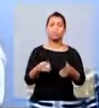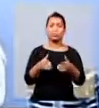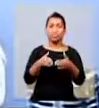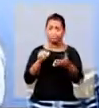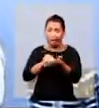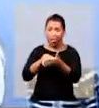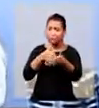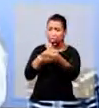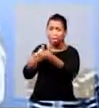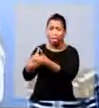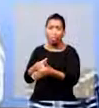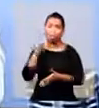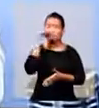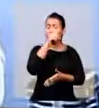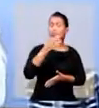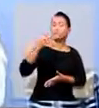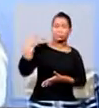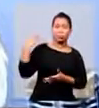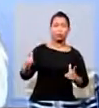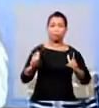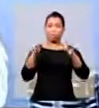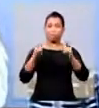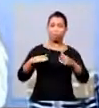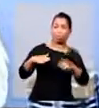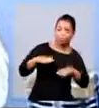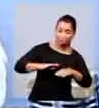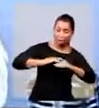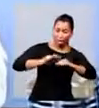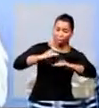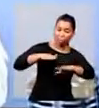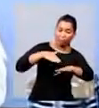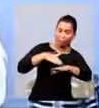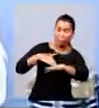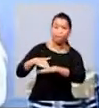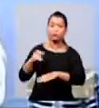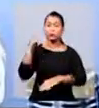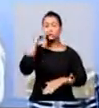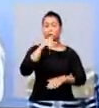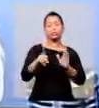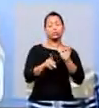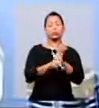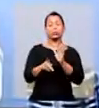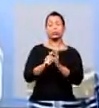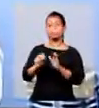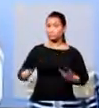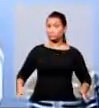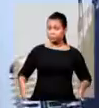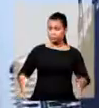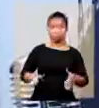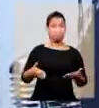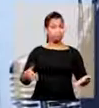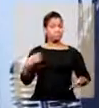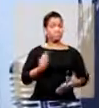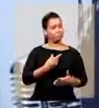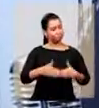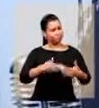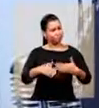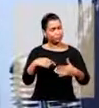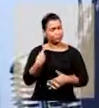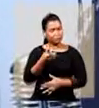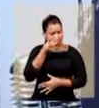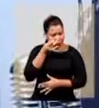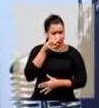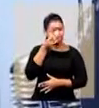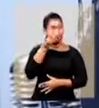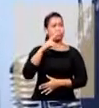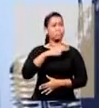mais em relação aos cadeirantes. E aí cada vez mais a gente vai observando que existem outros tipos de deficiência, né? Porque até então